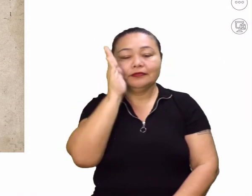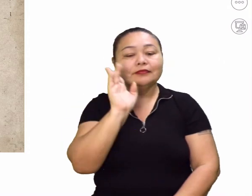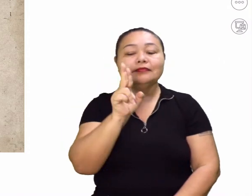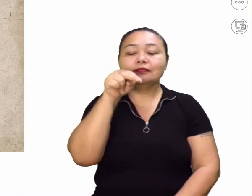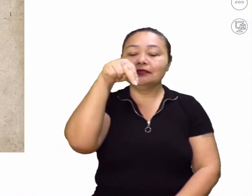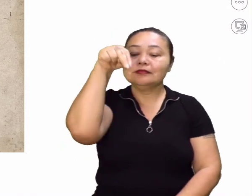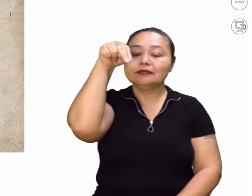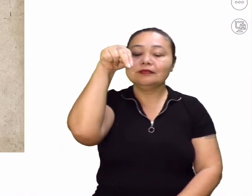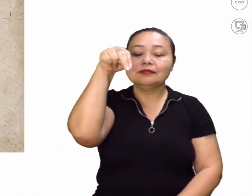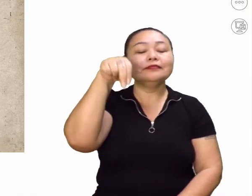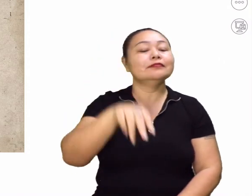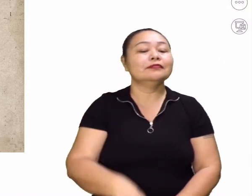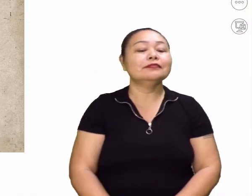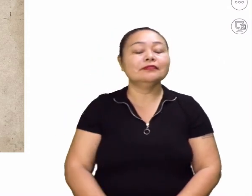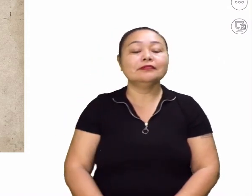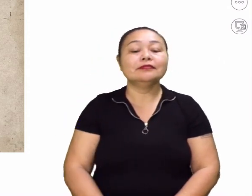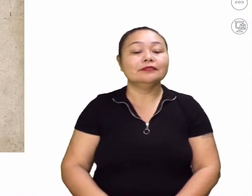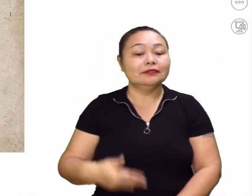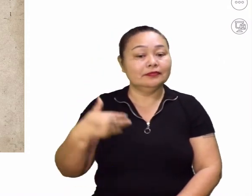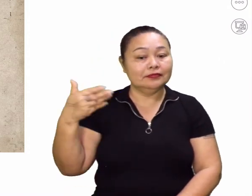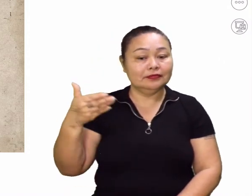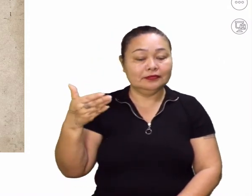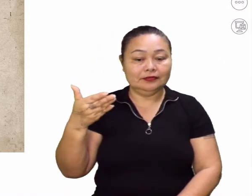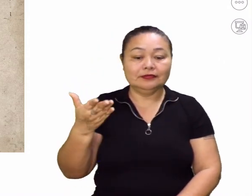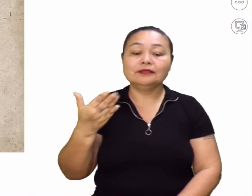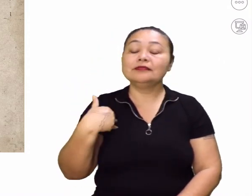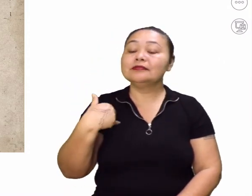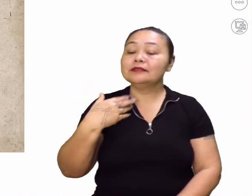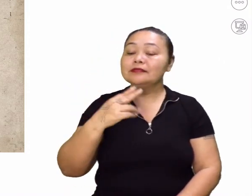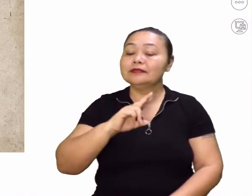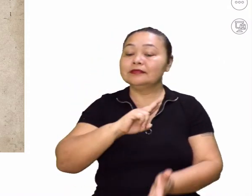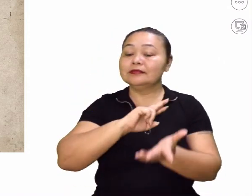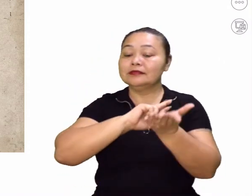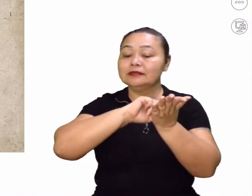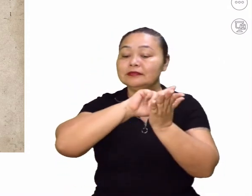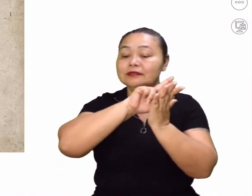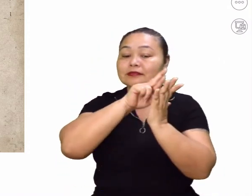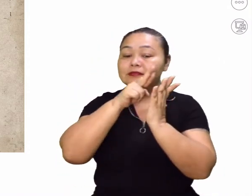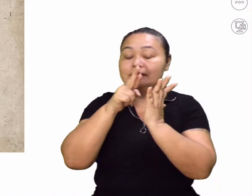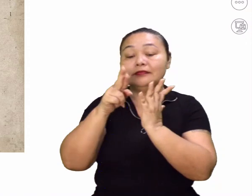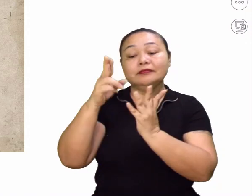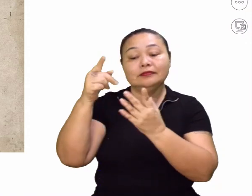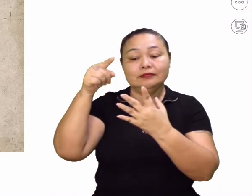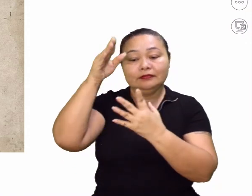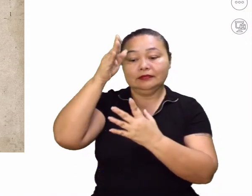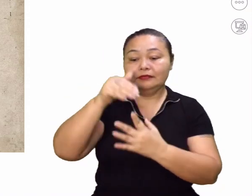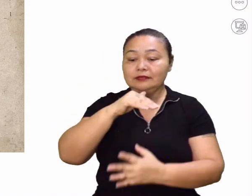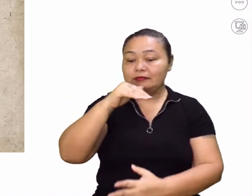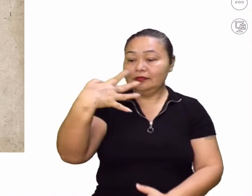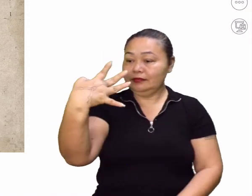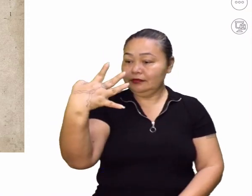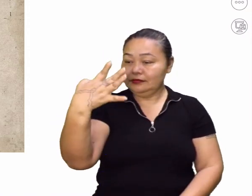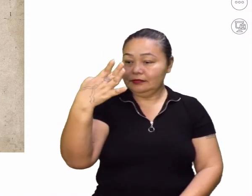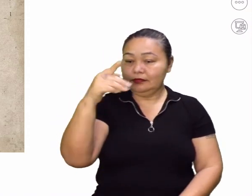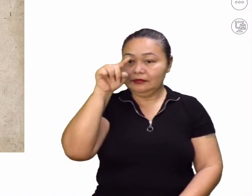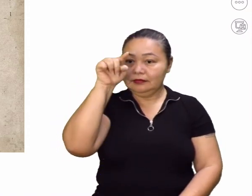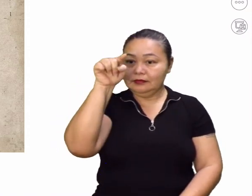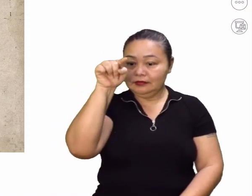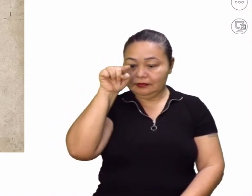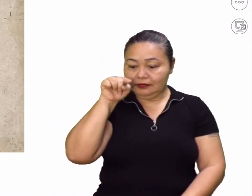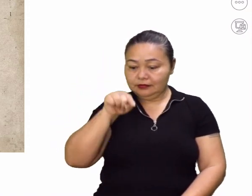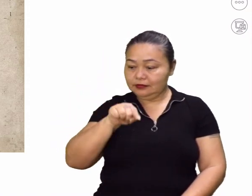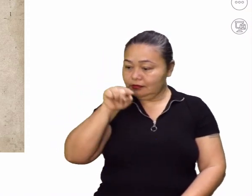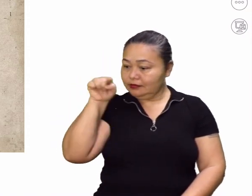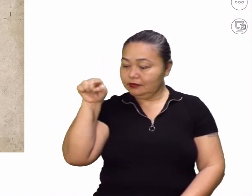estava o norte. Exatamente. E a Rosa dos Ventos, ela tem esses 4 pontos, que esses 4 pontos são